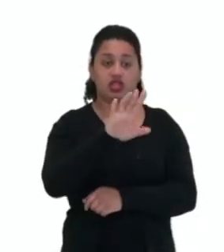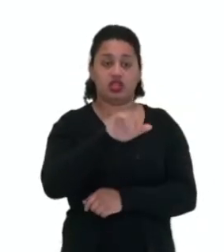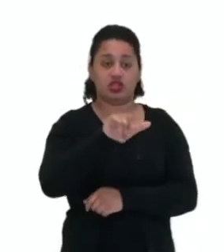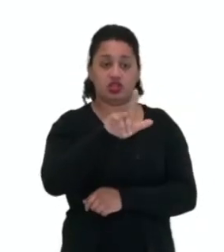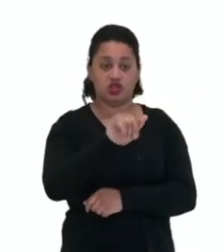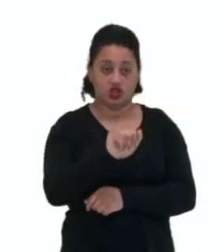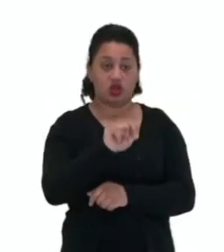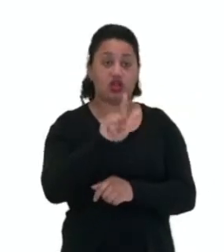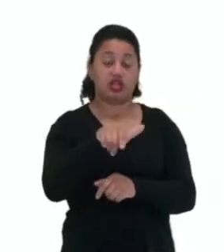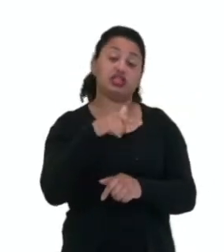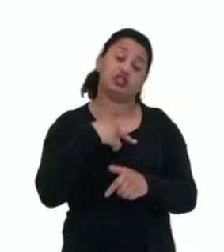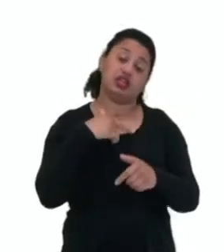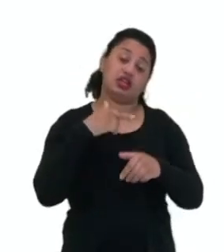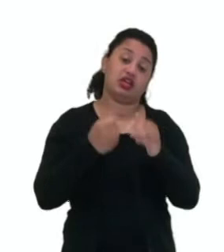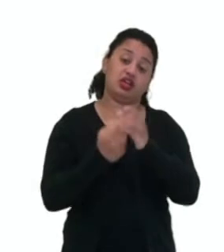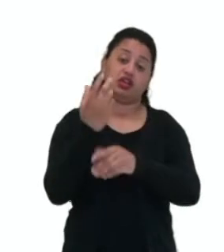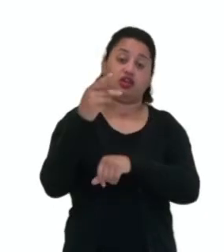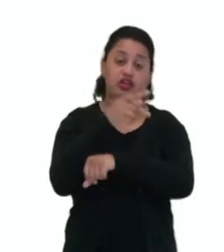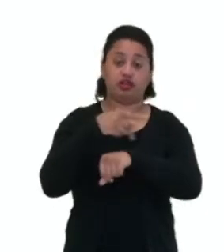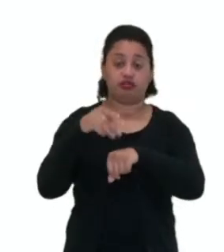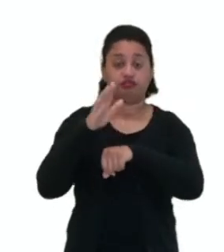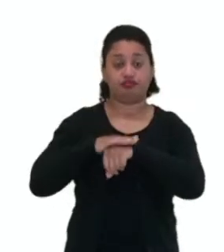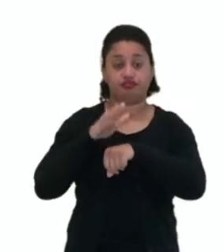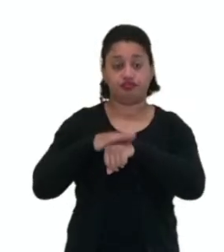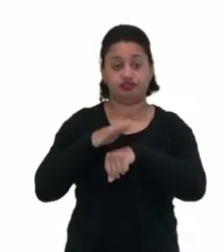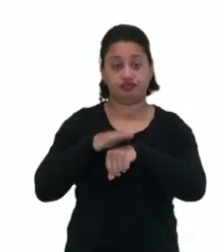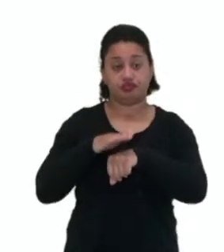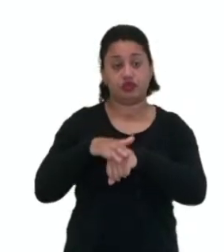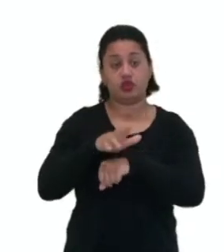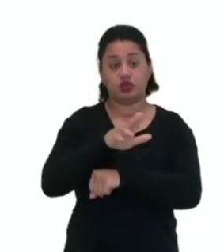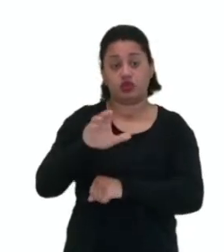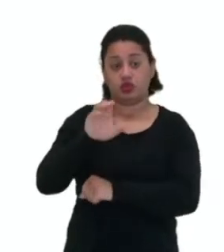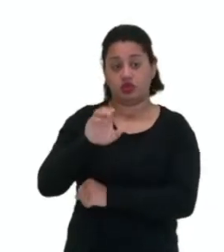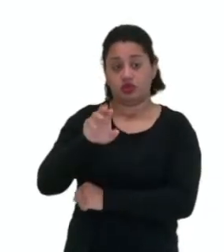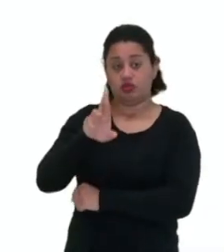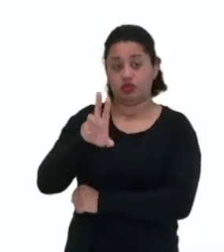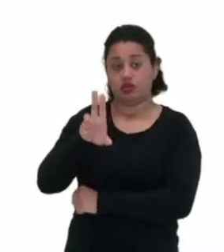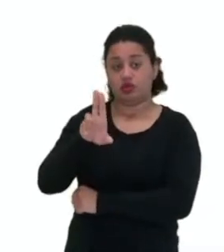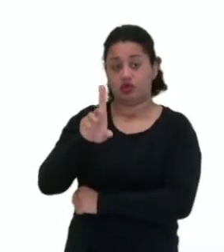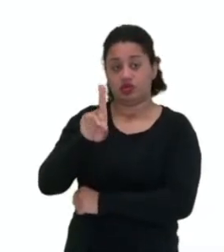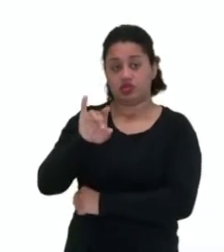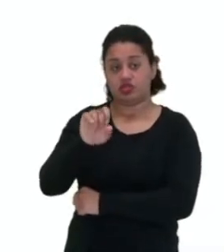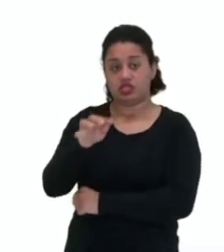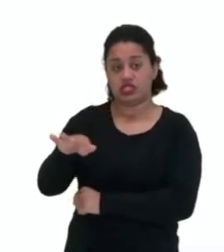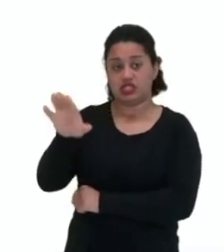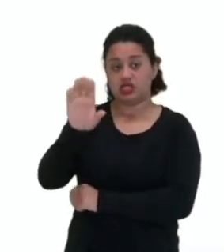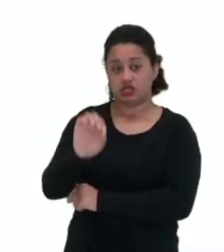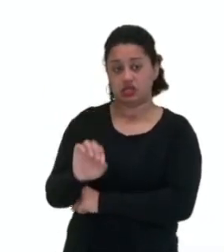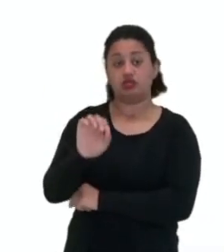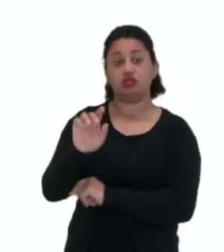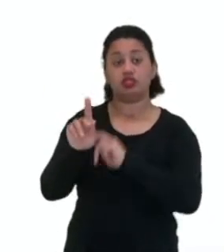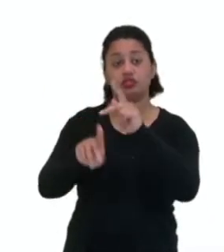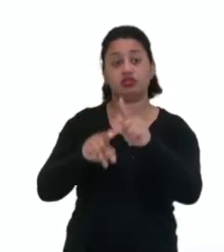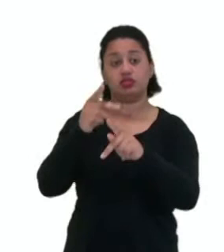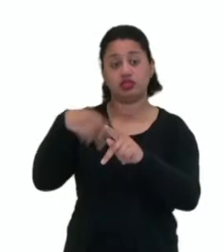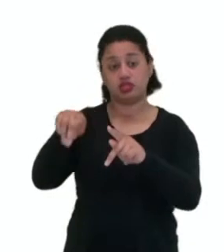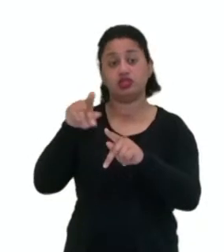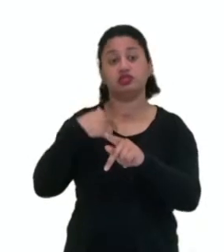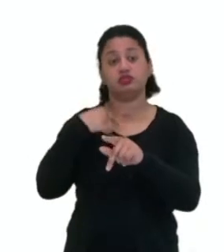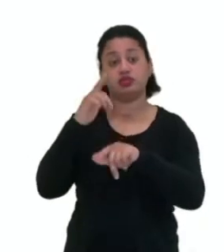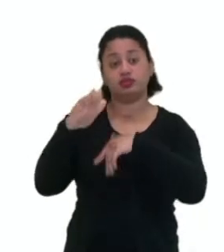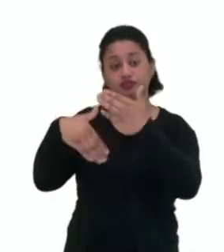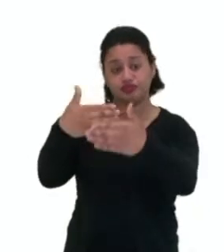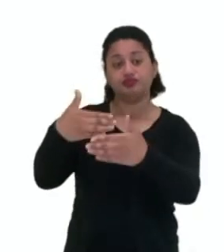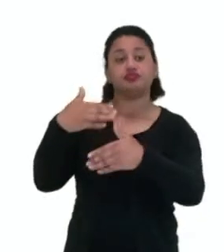país independente, denominado de Kurdistão, e a porção iraquiana teria a opção de anexar-se ao novo